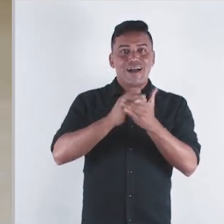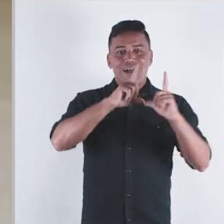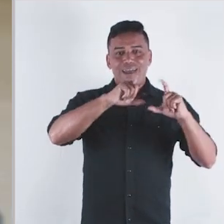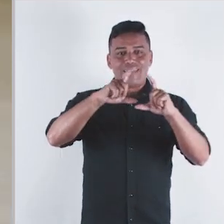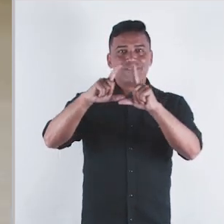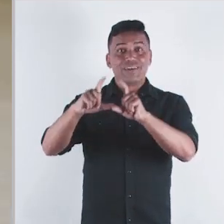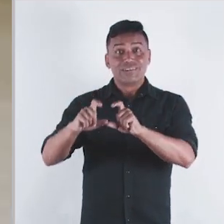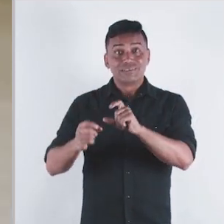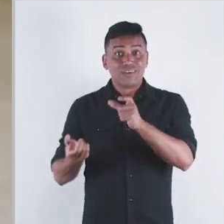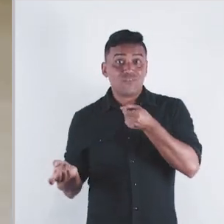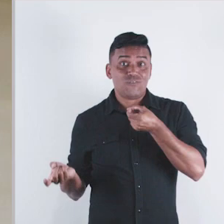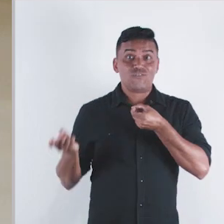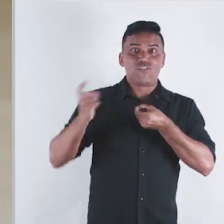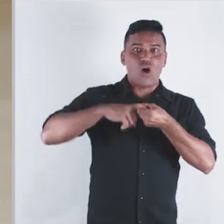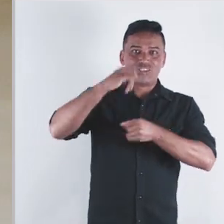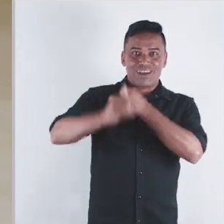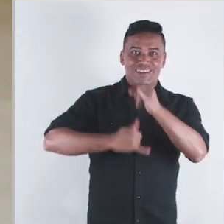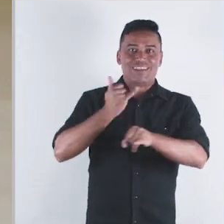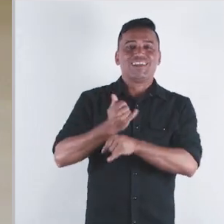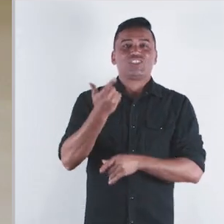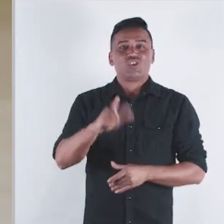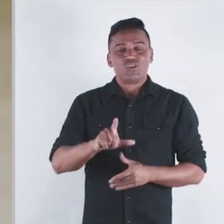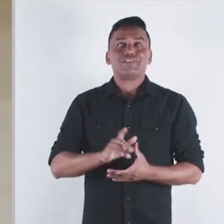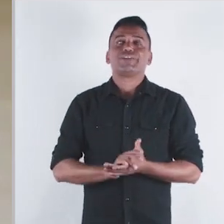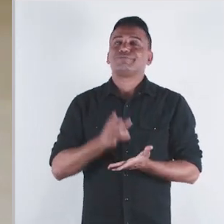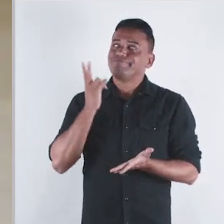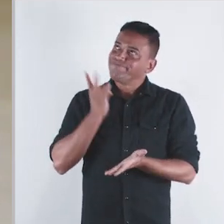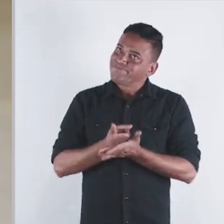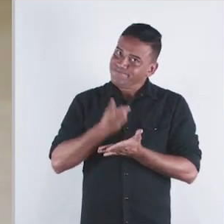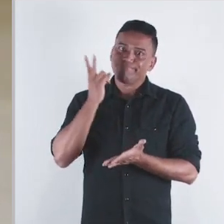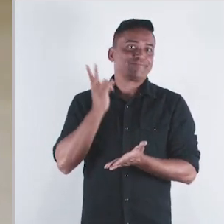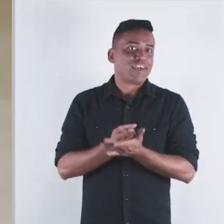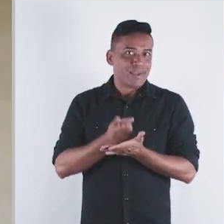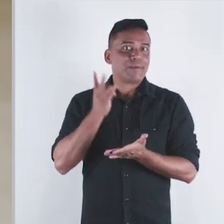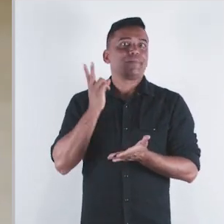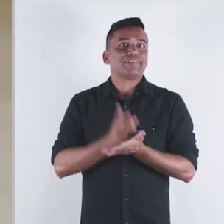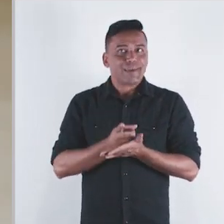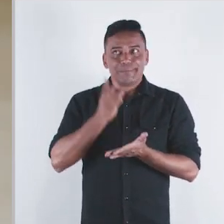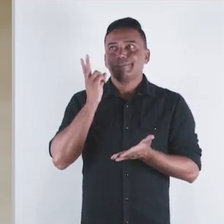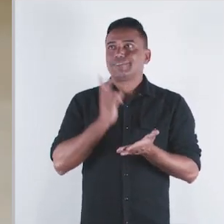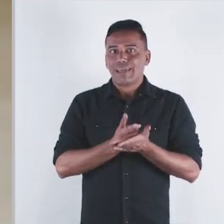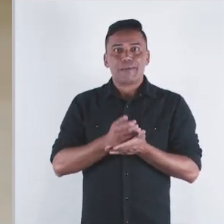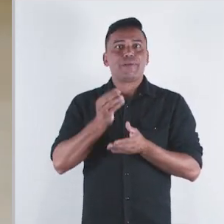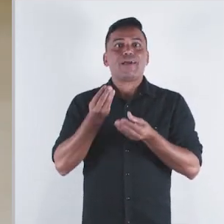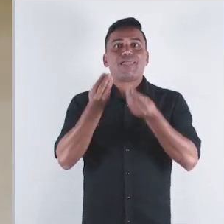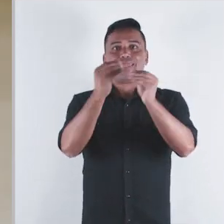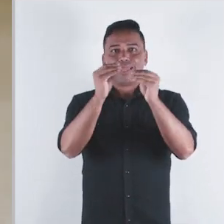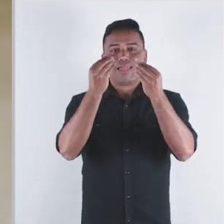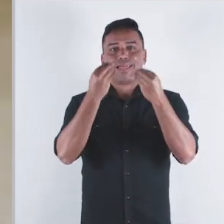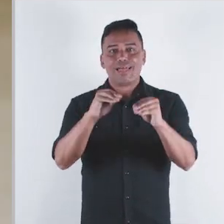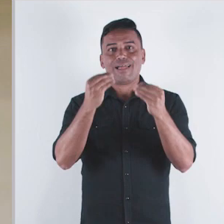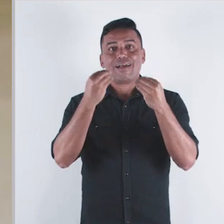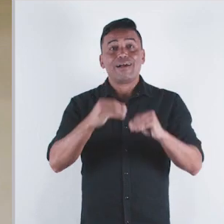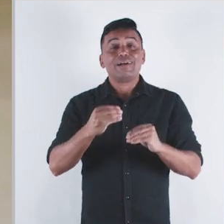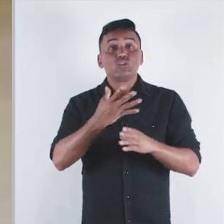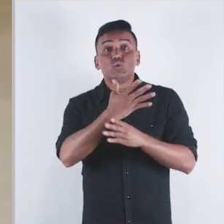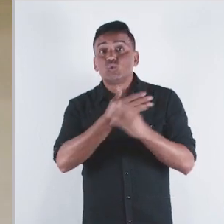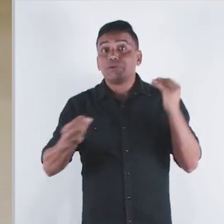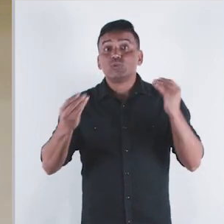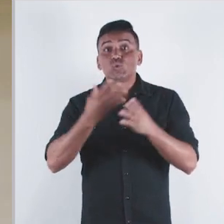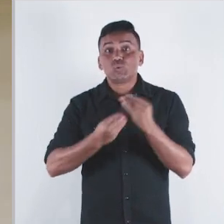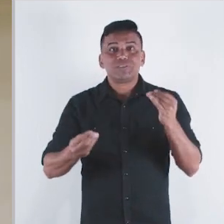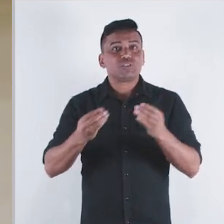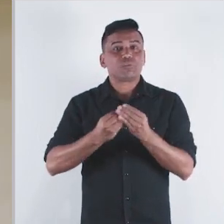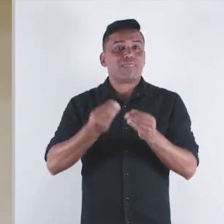novamente, né? Mas é sempre isso, a gente está sempre correndo atrás de não deixar que as coisas